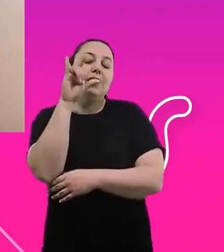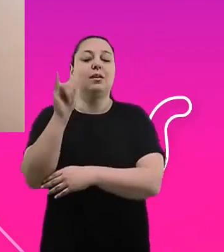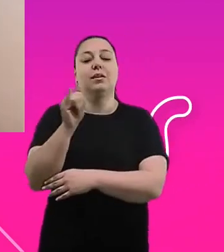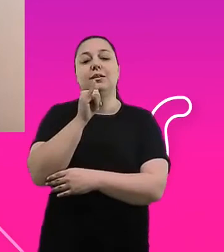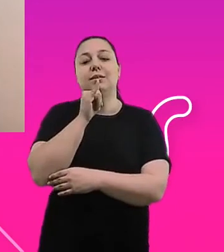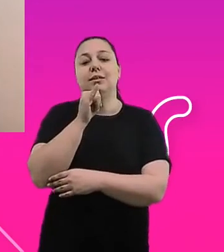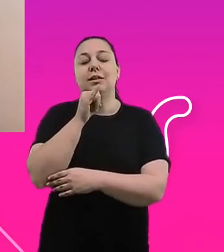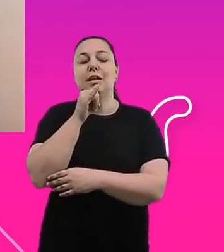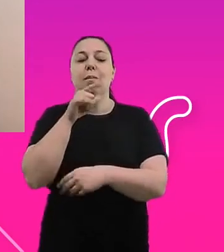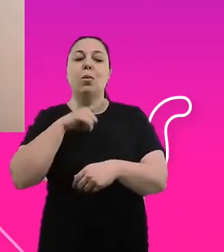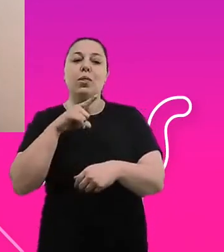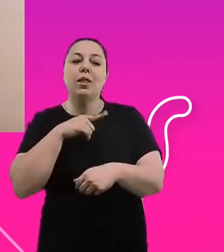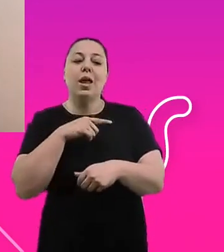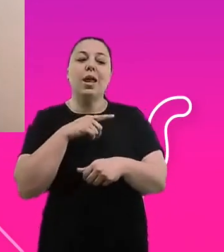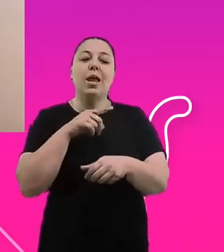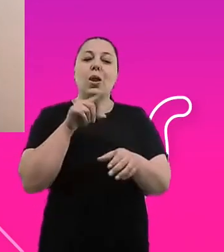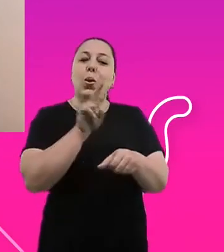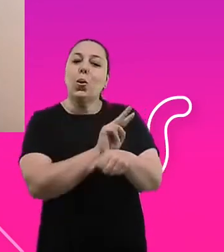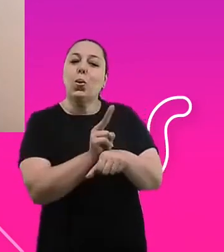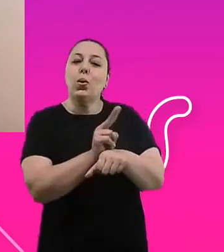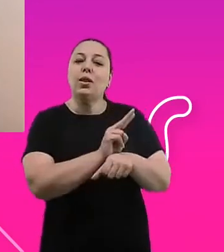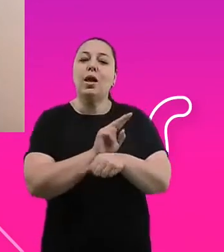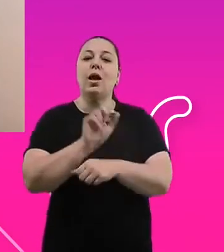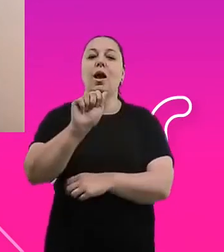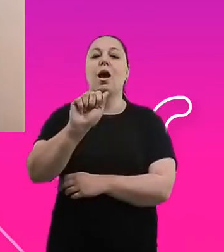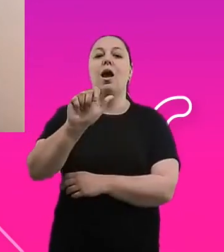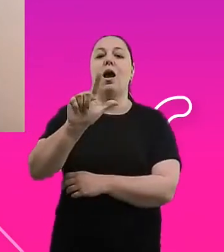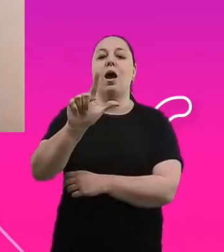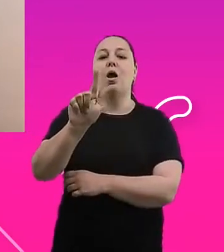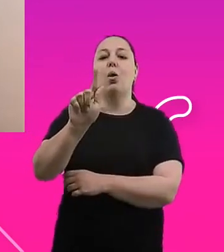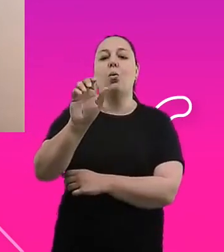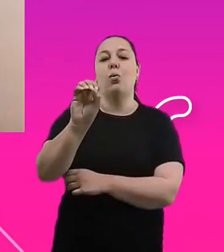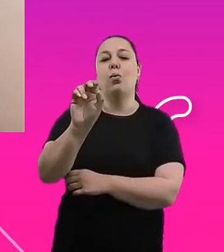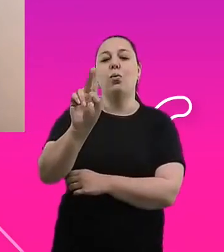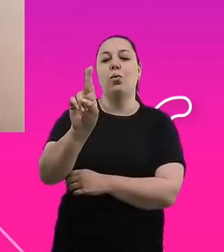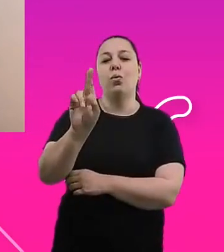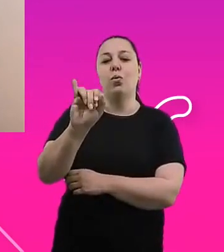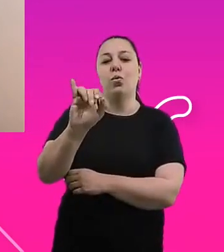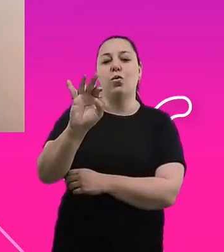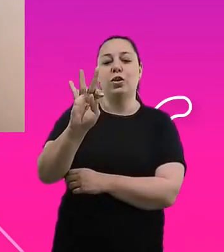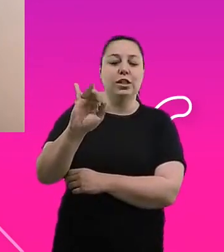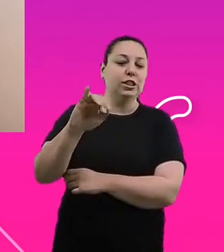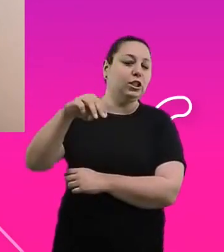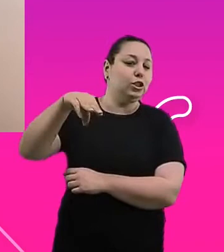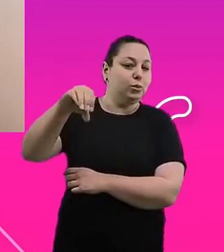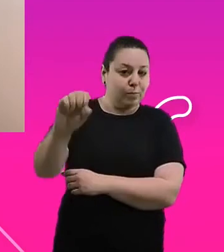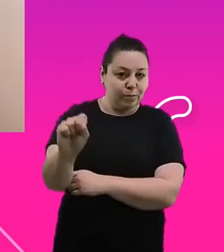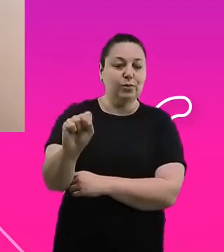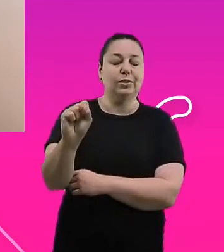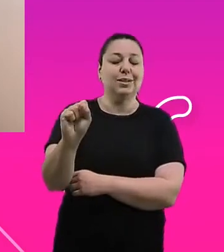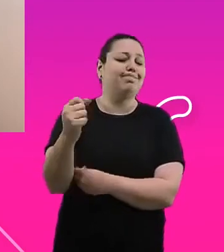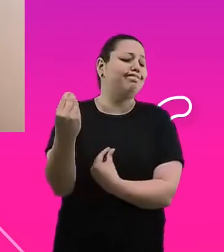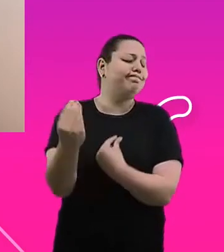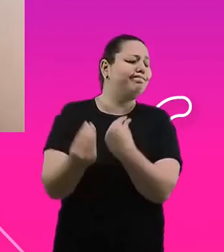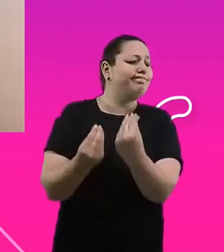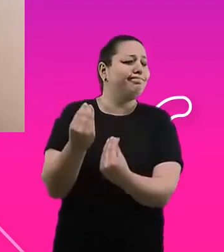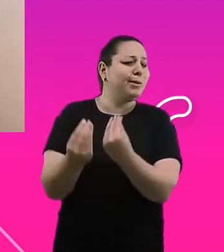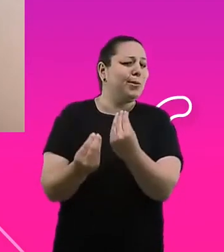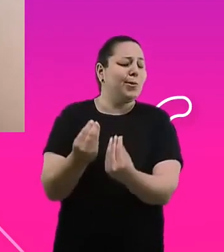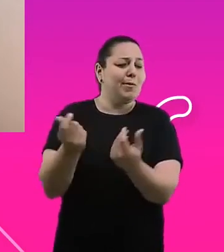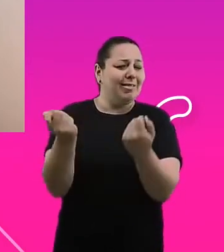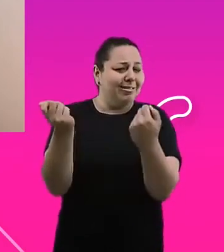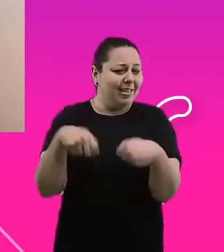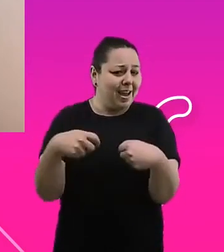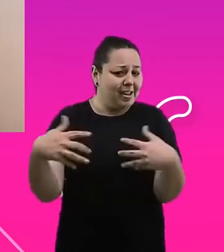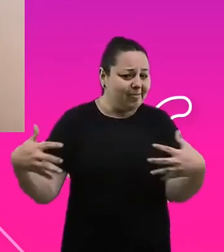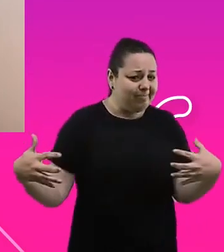se eu fico 2 dias sem postar, o meu post só não aparece. E aí, é um ajuste de expectativa ou dá para a gente trabalhar em volta